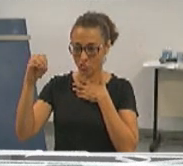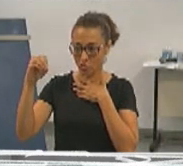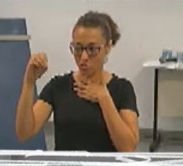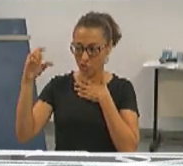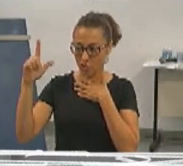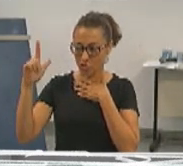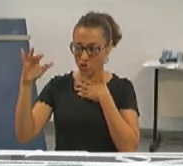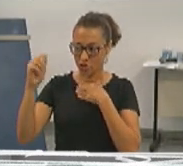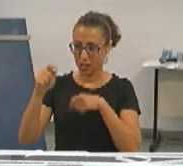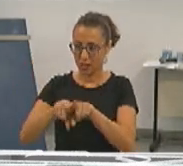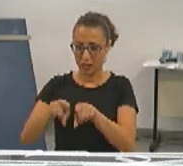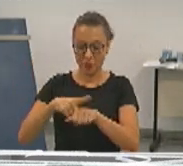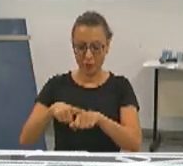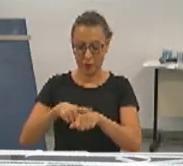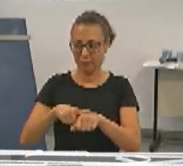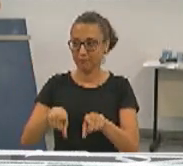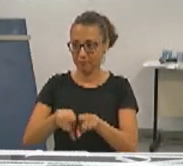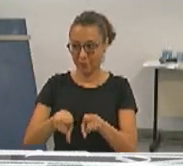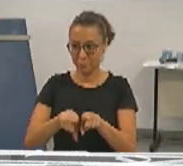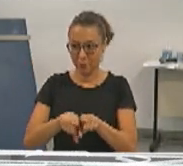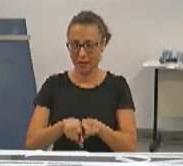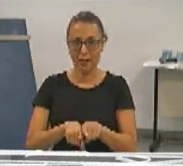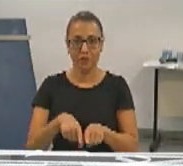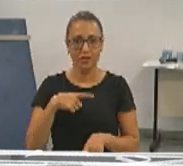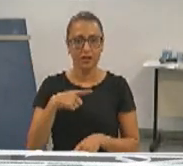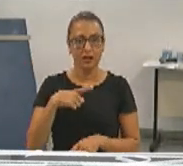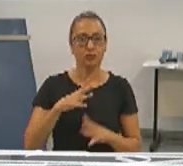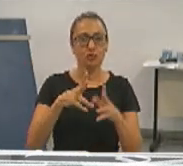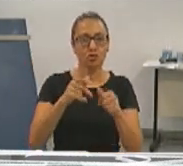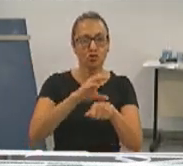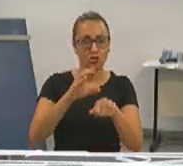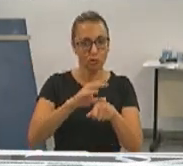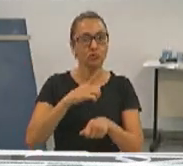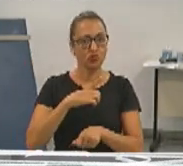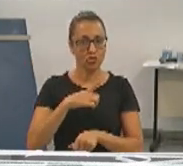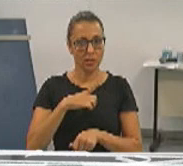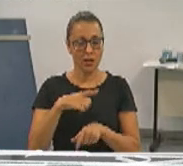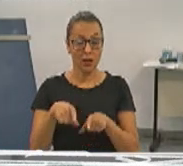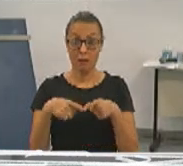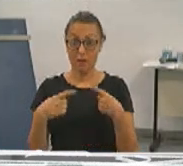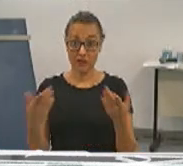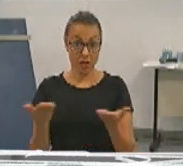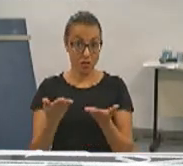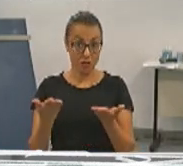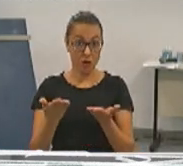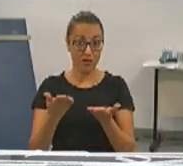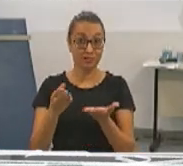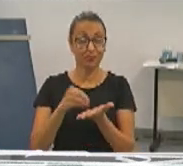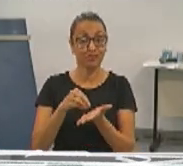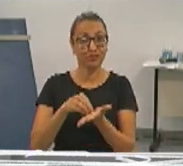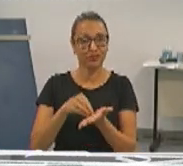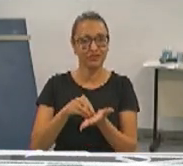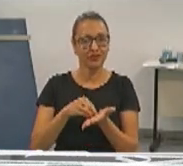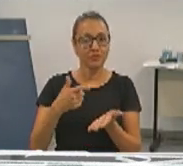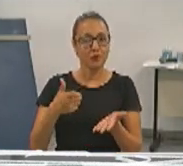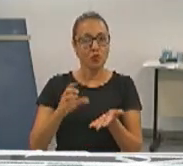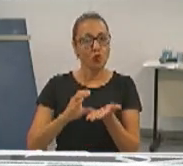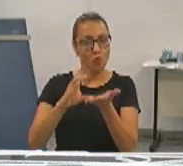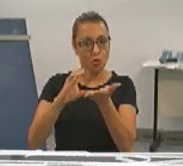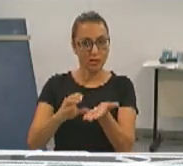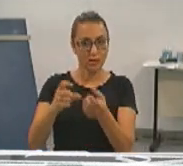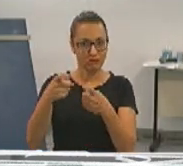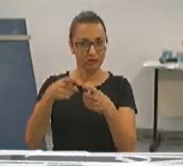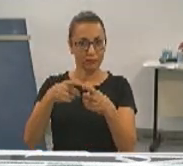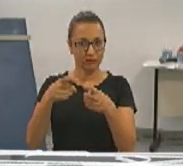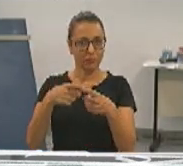eram oferecidas tipo, para as pessoas de todos os cursos. Porém, o Conselho Federal de Medicina, como essas matérias